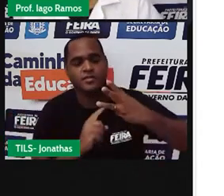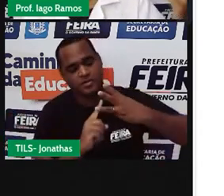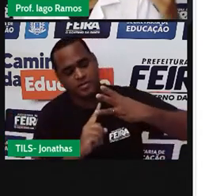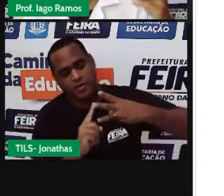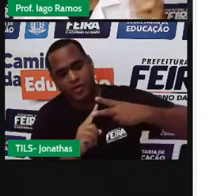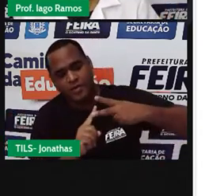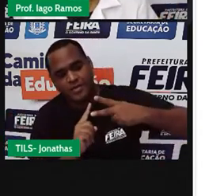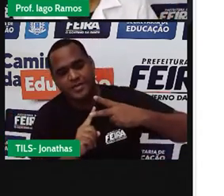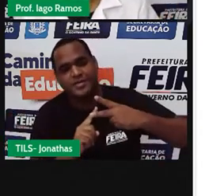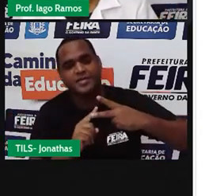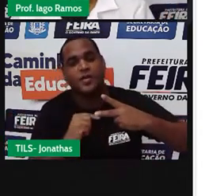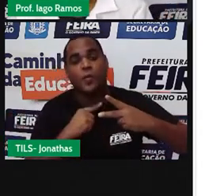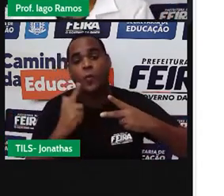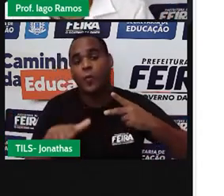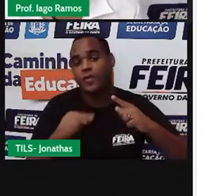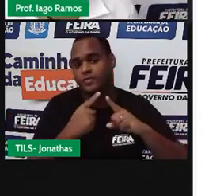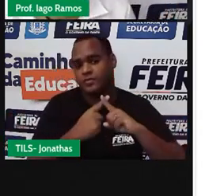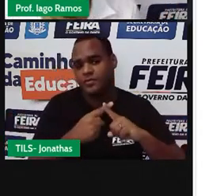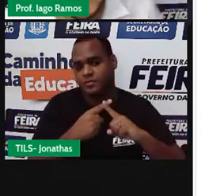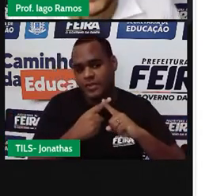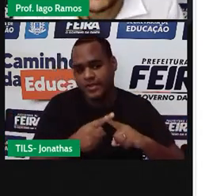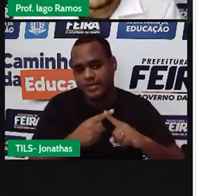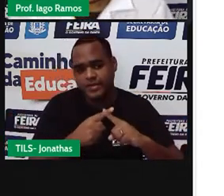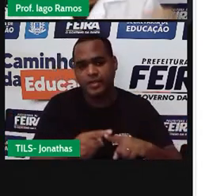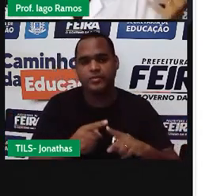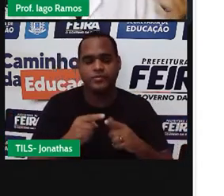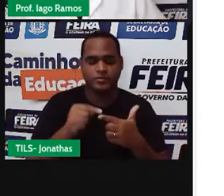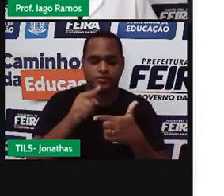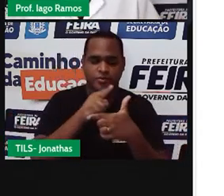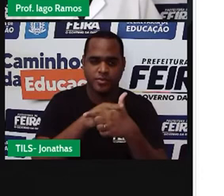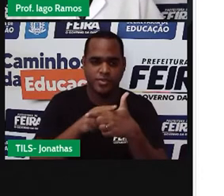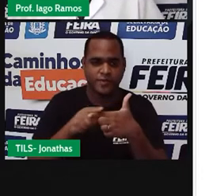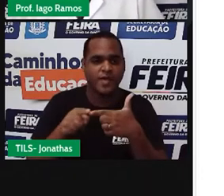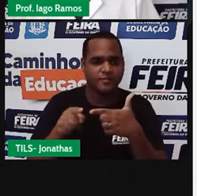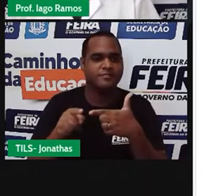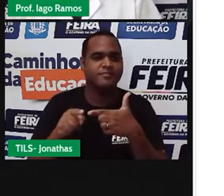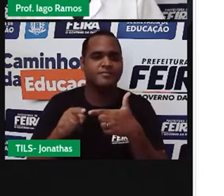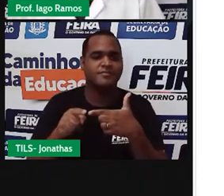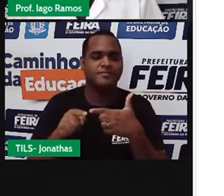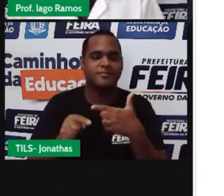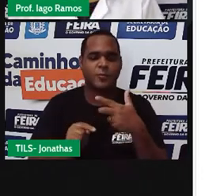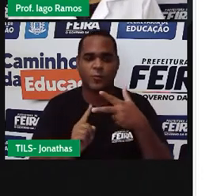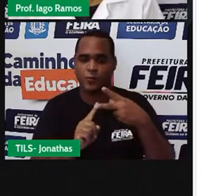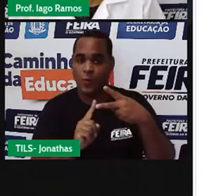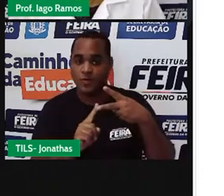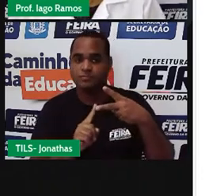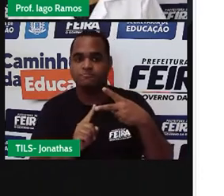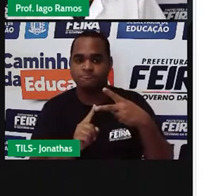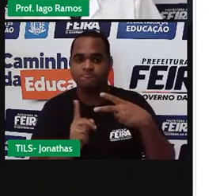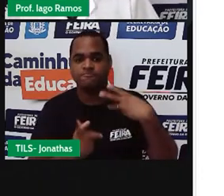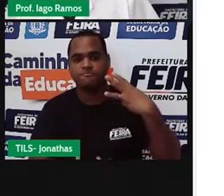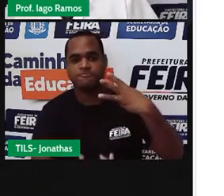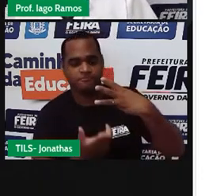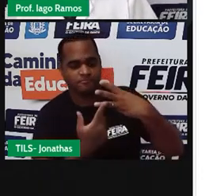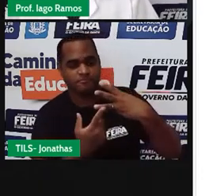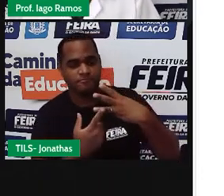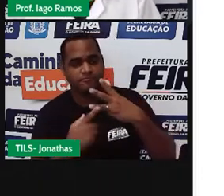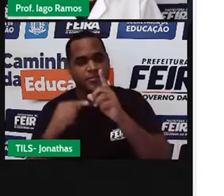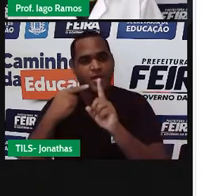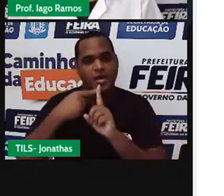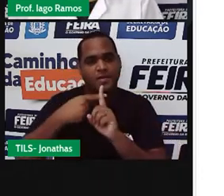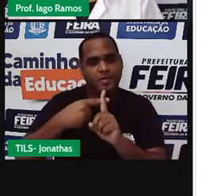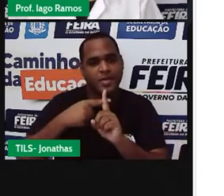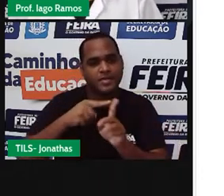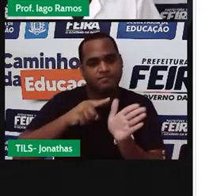contas se depois vai fazer as contas que envolvem conta de vezes né multiplicação e divisão e por